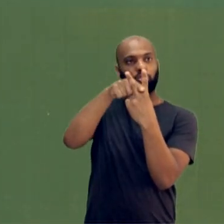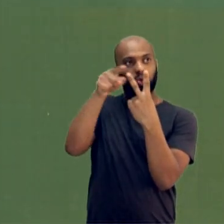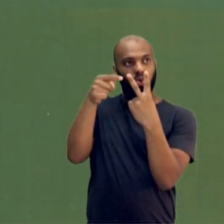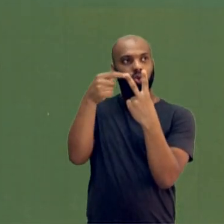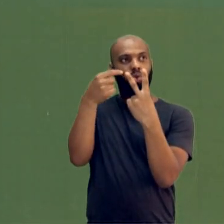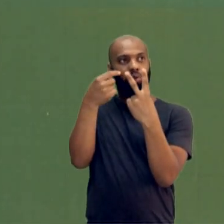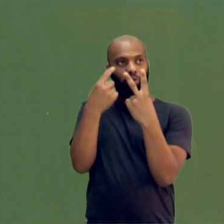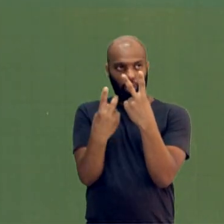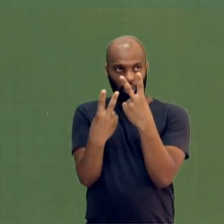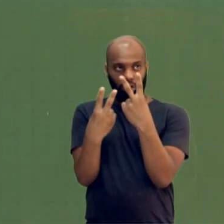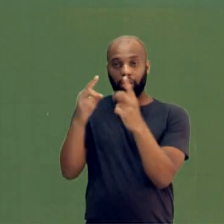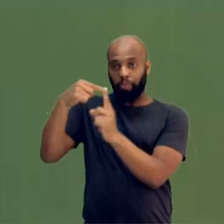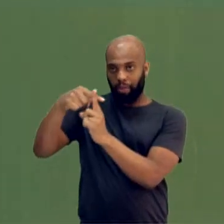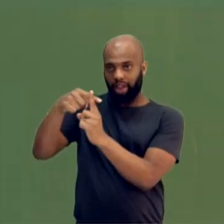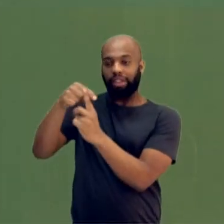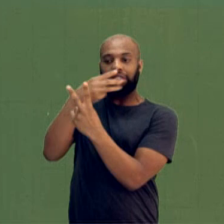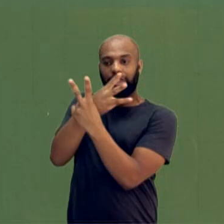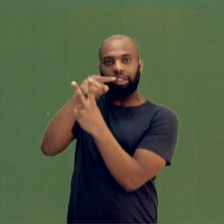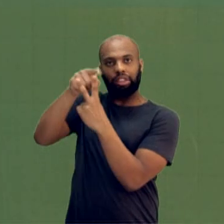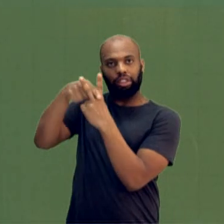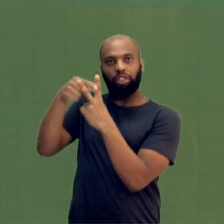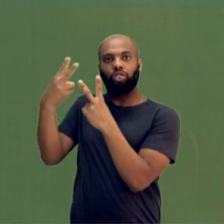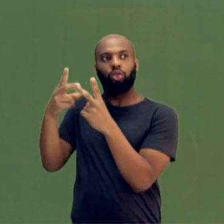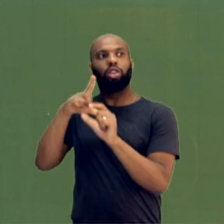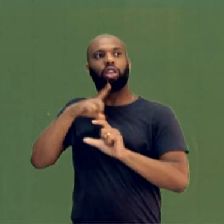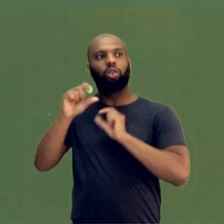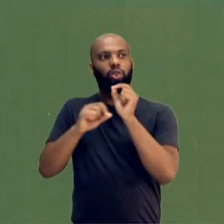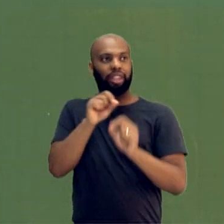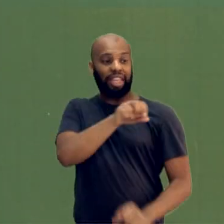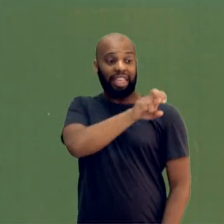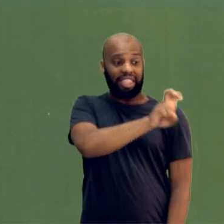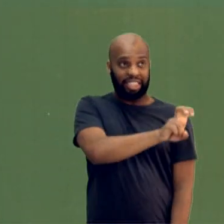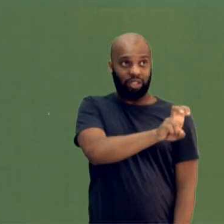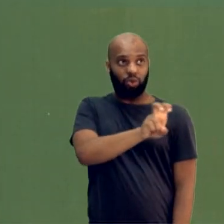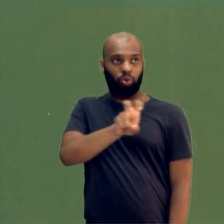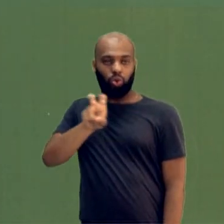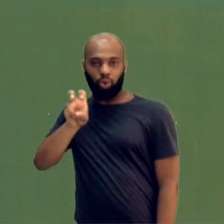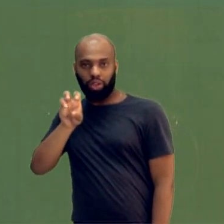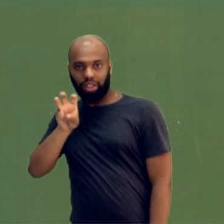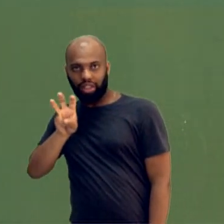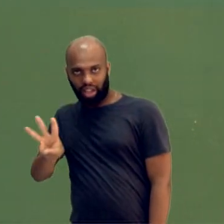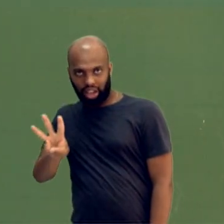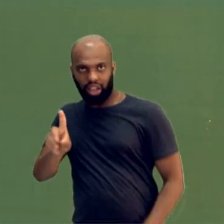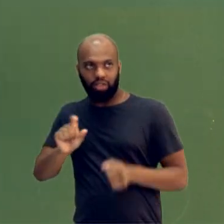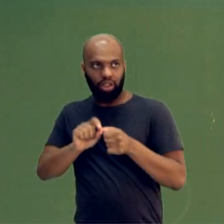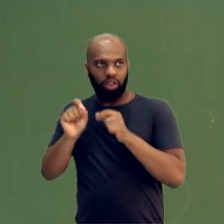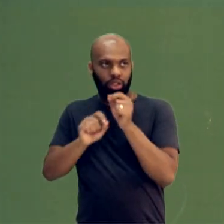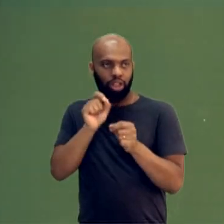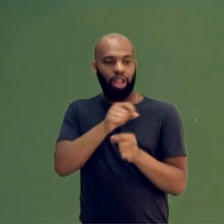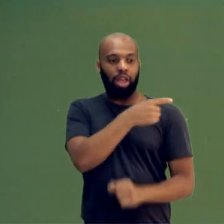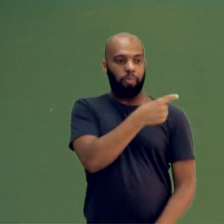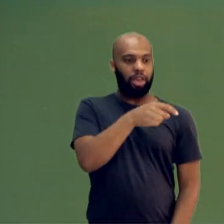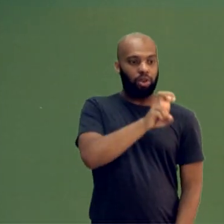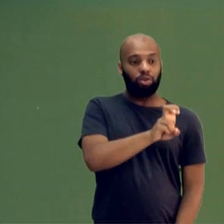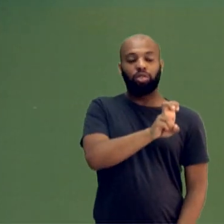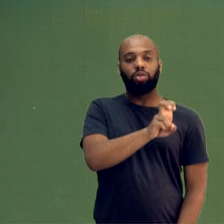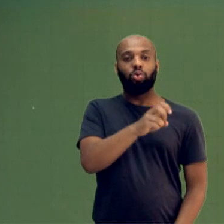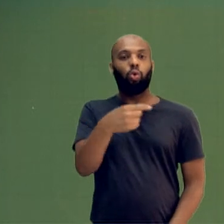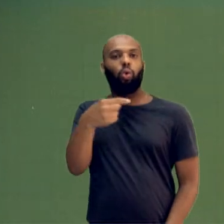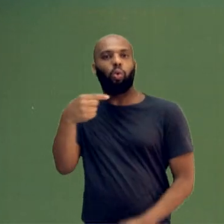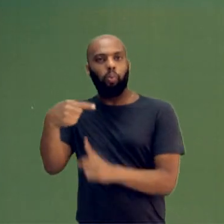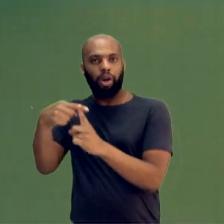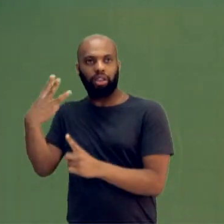Opa, eu tenho então menos 2 raiz de 2. E para